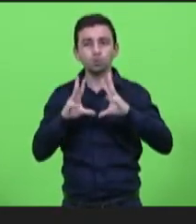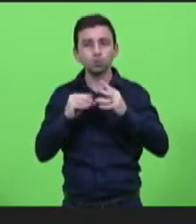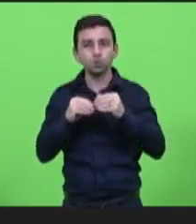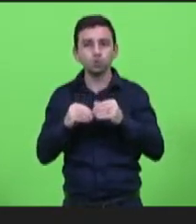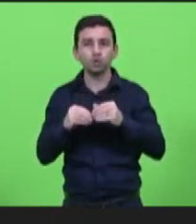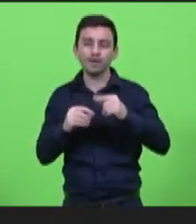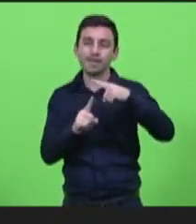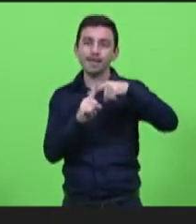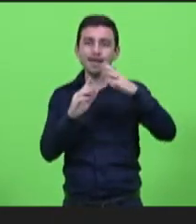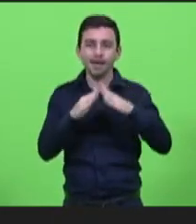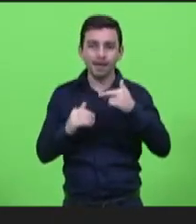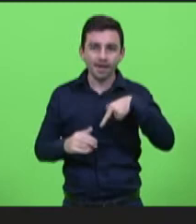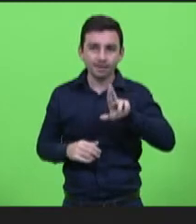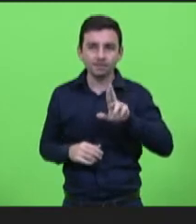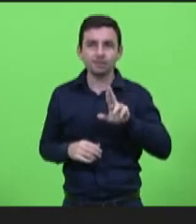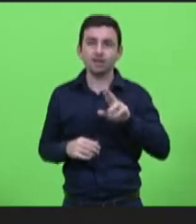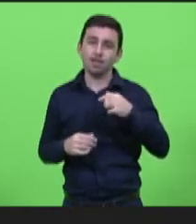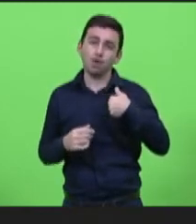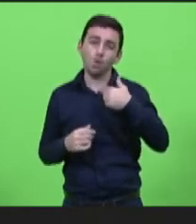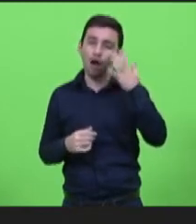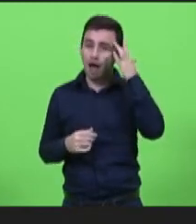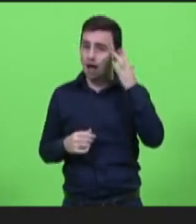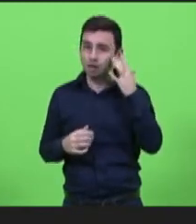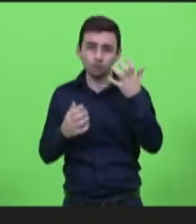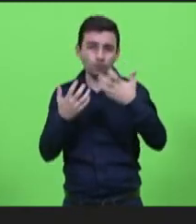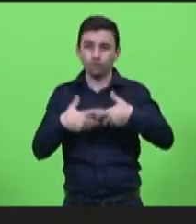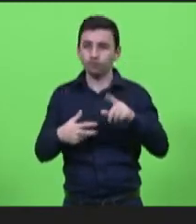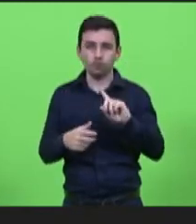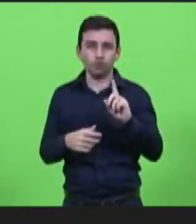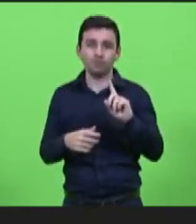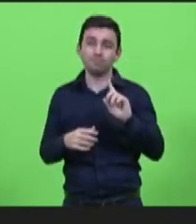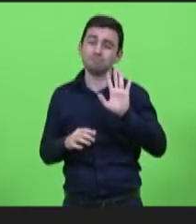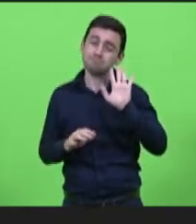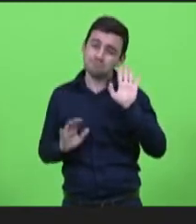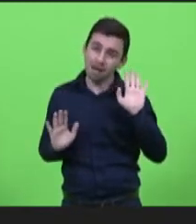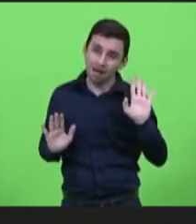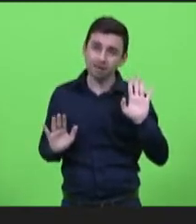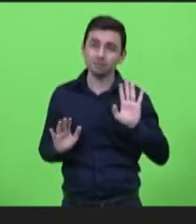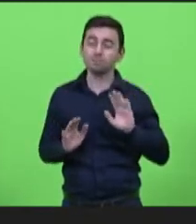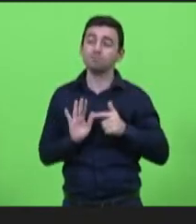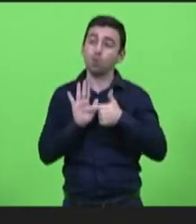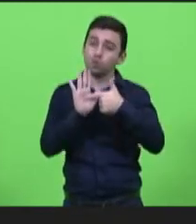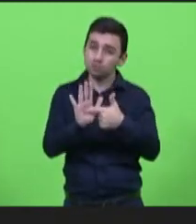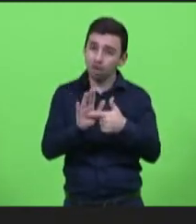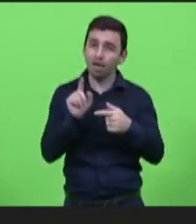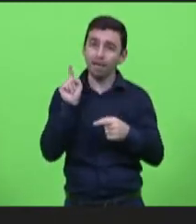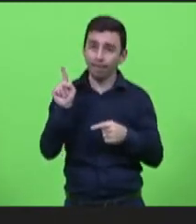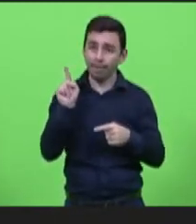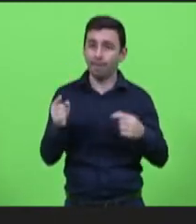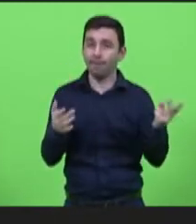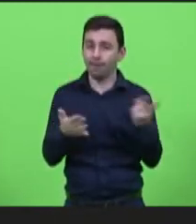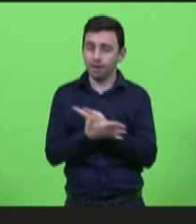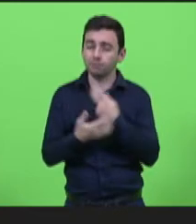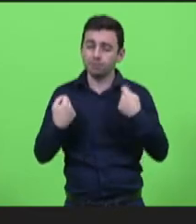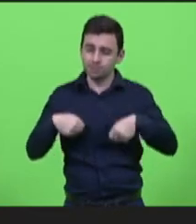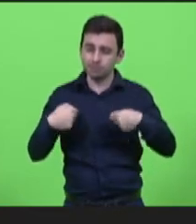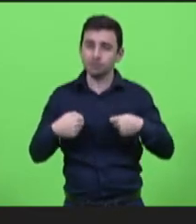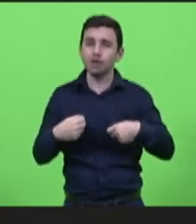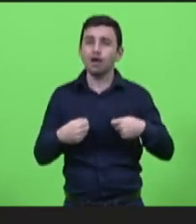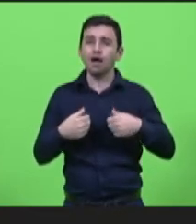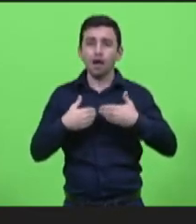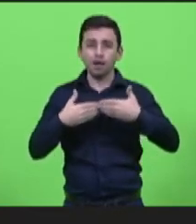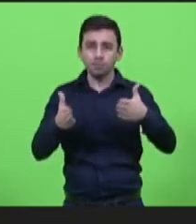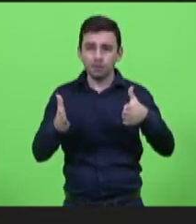eu acho que o governador não vai sancionar, mas nós temos que pressionar e mostrar que ele está errado, que nós temos que sim abrir, reabrir com os